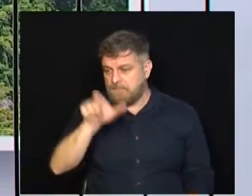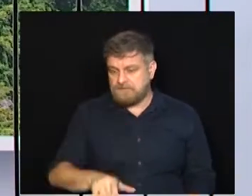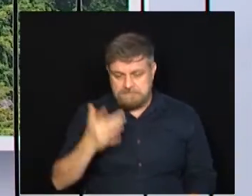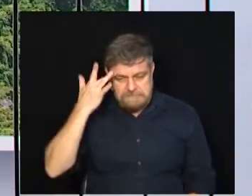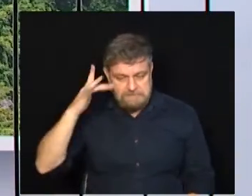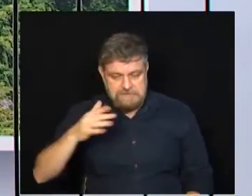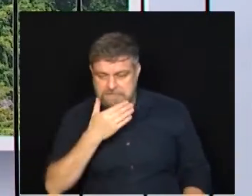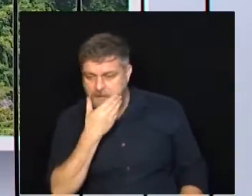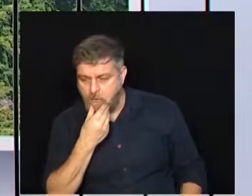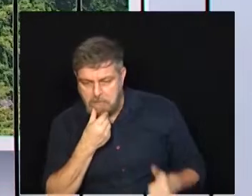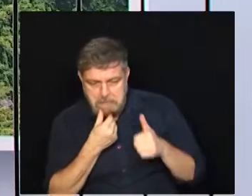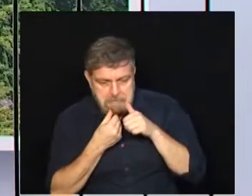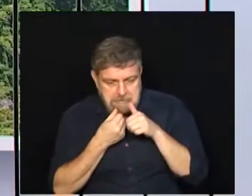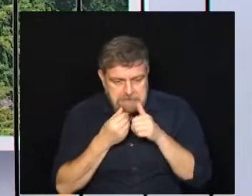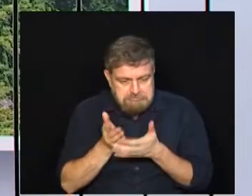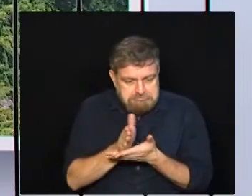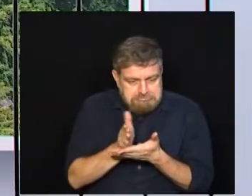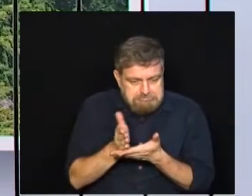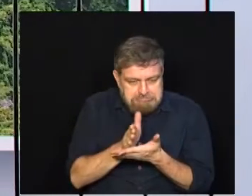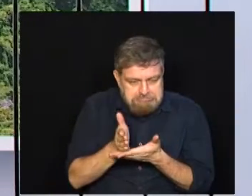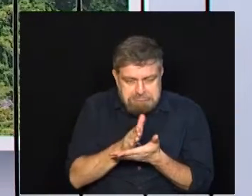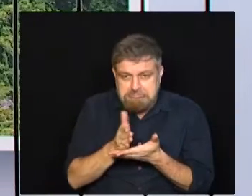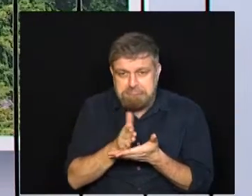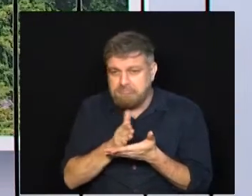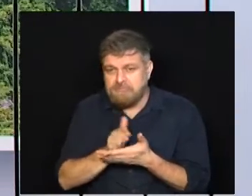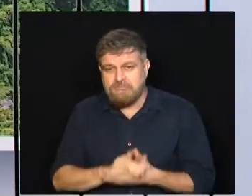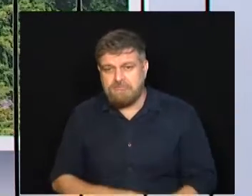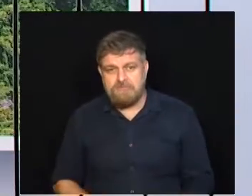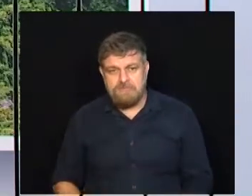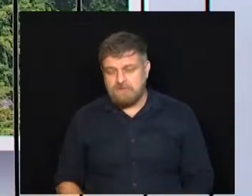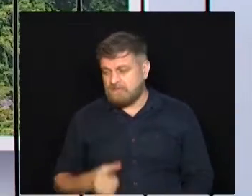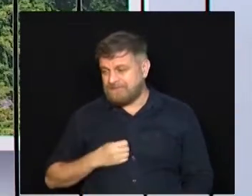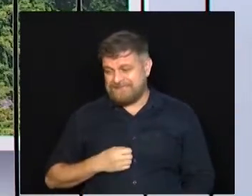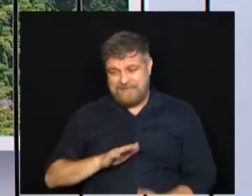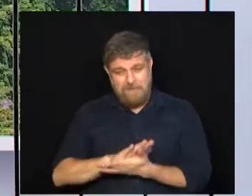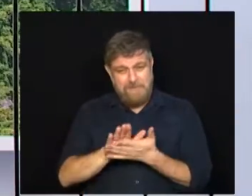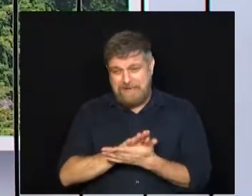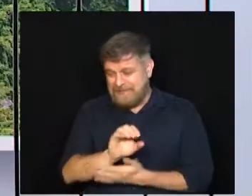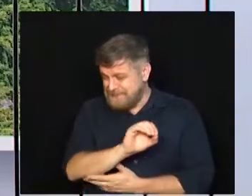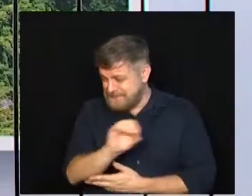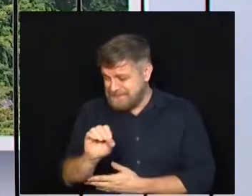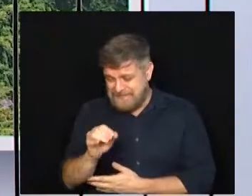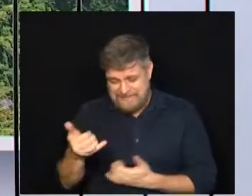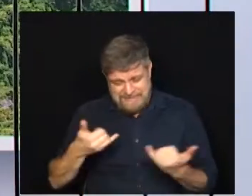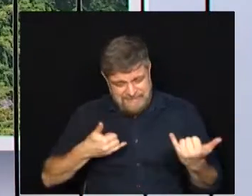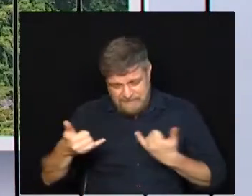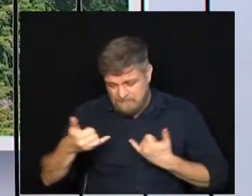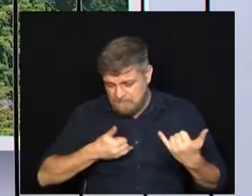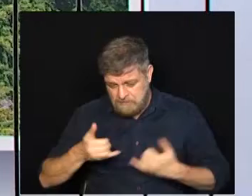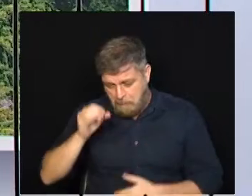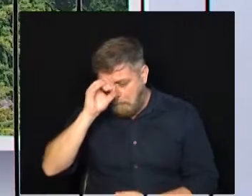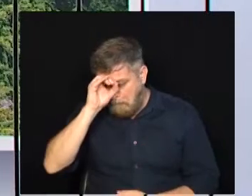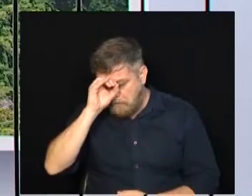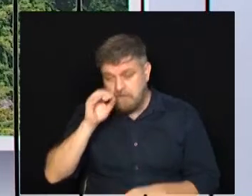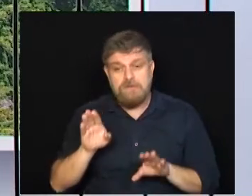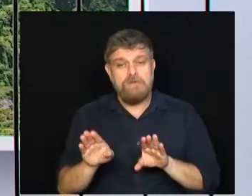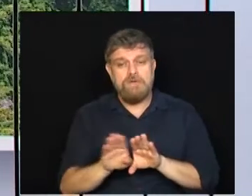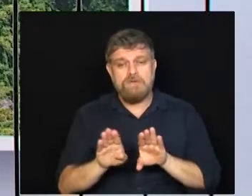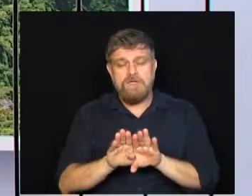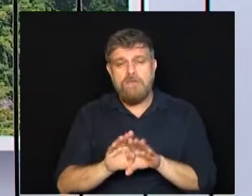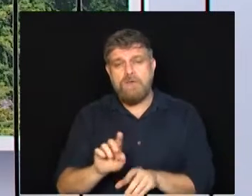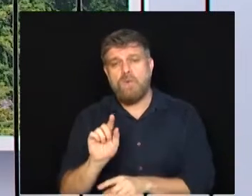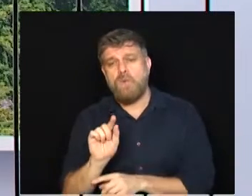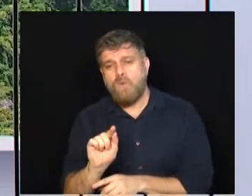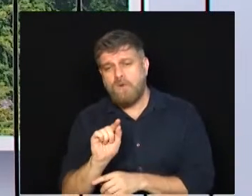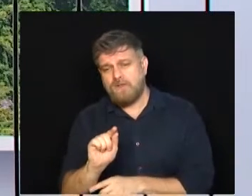nomenclatura completamente nova, então a gente não tem praticamente nada sobre isso, né? E também há